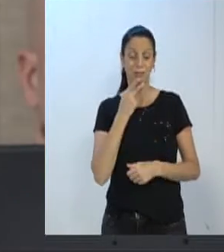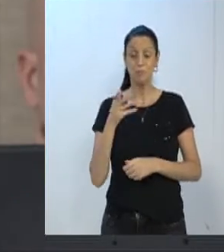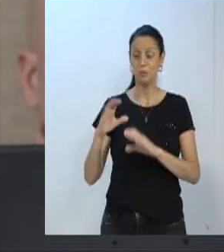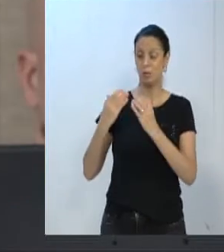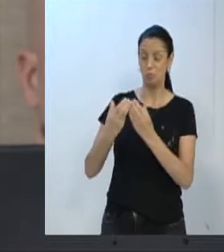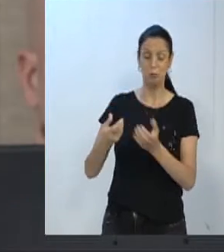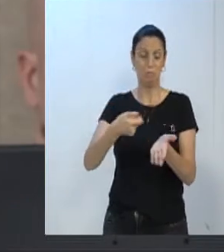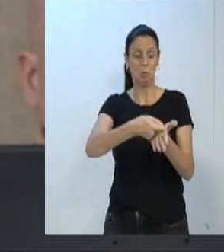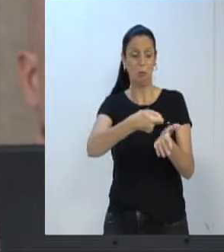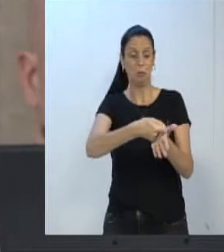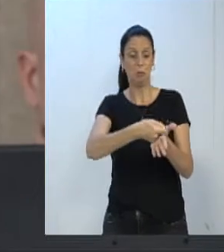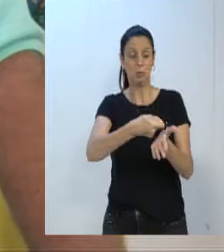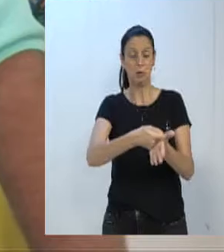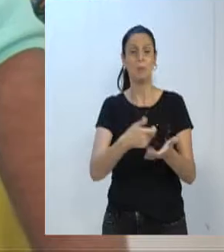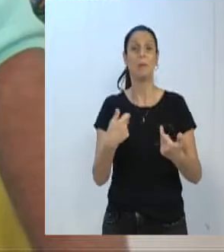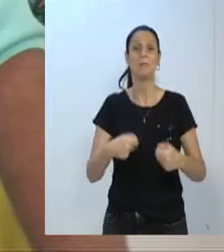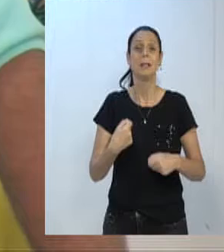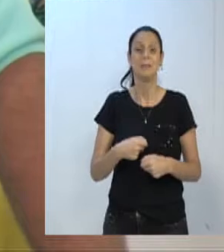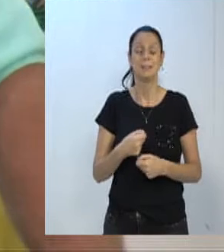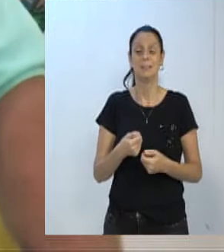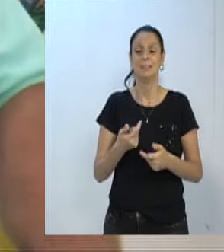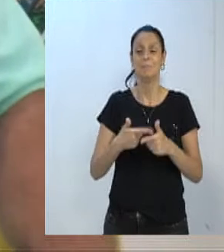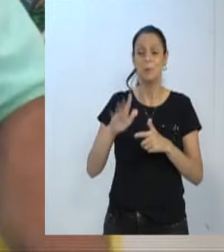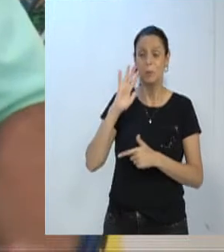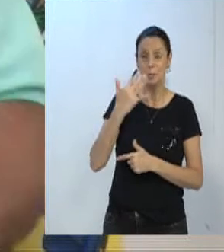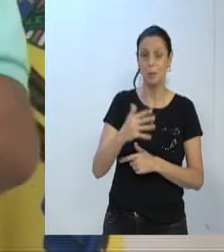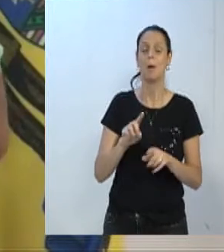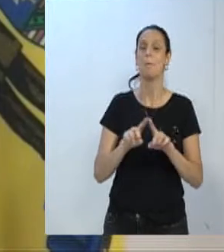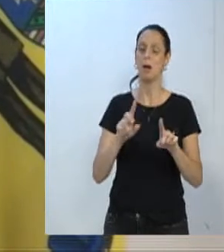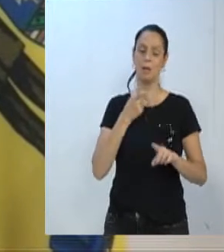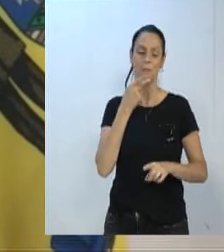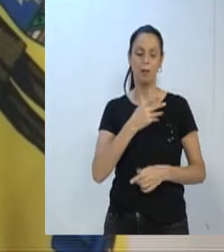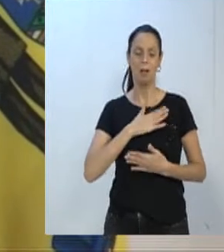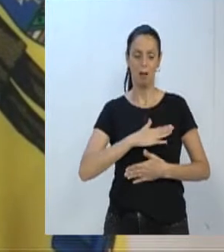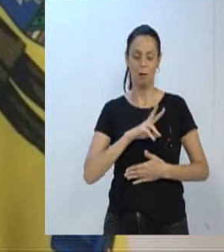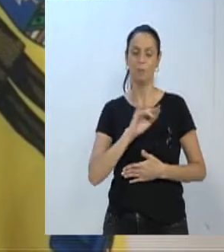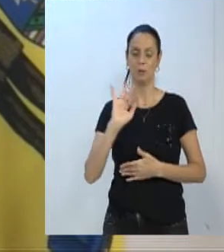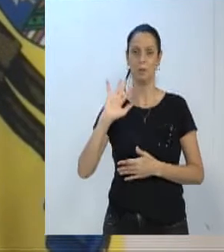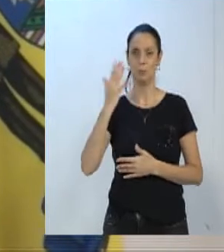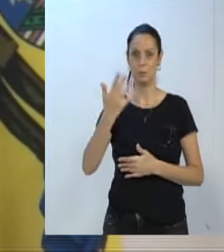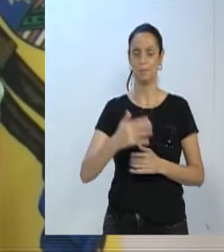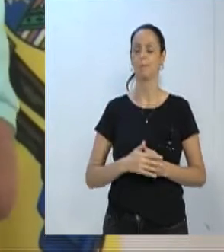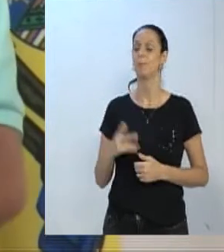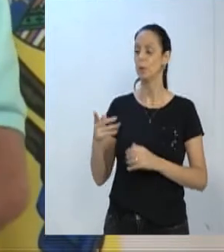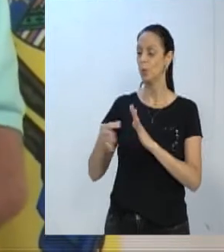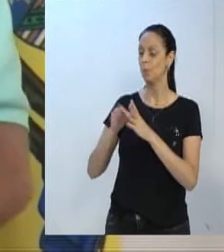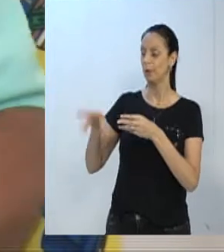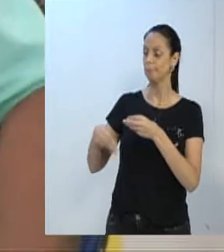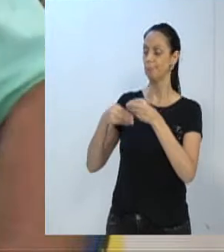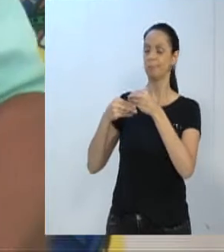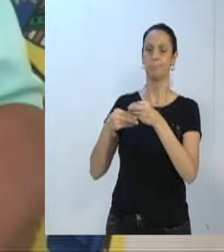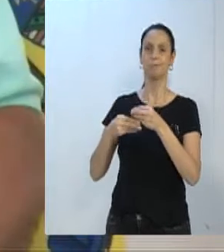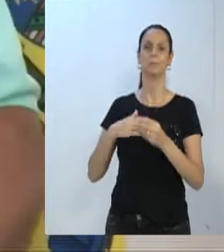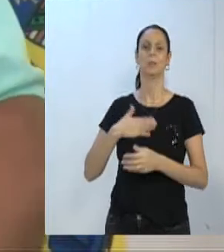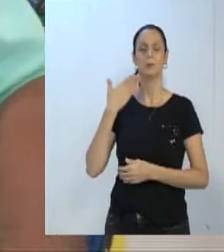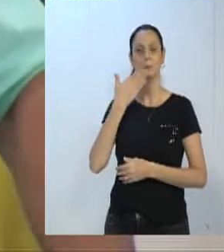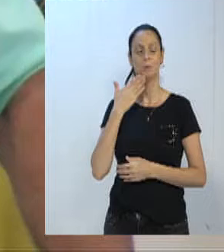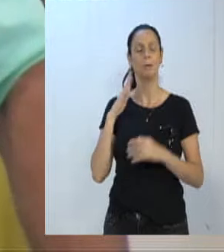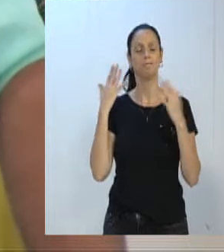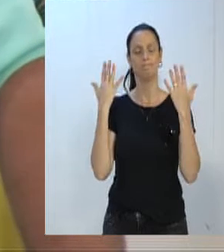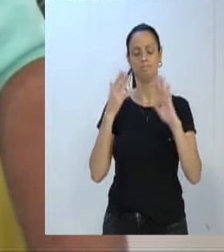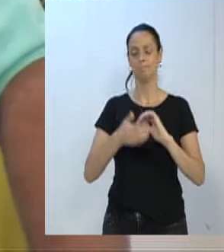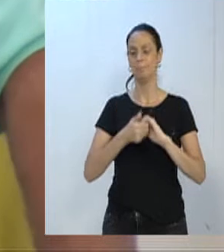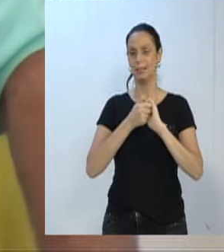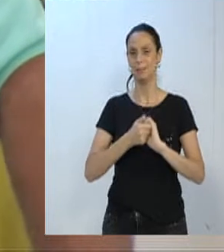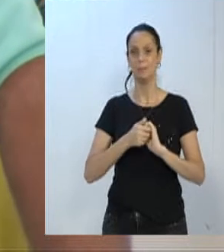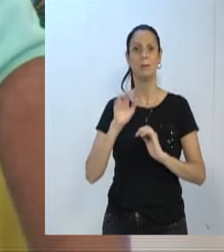que isso se agiliza mais rápido possível Obrigado Vereador acrescenta a sua fala em meu processamento Parabéns que eu acho que importante é isso que